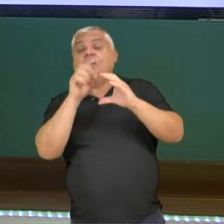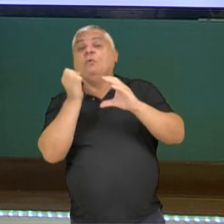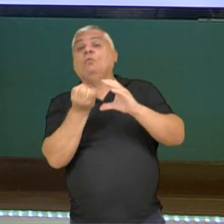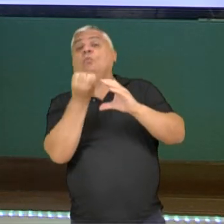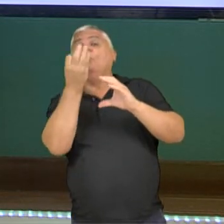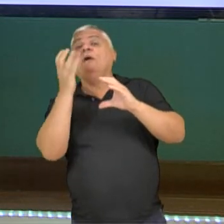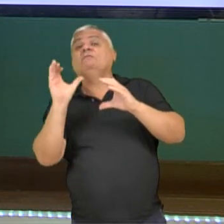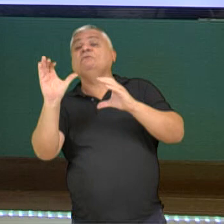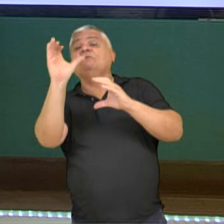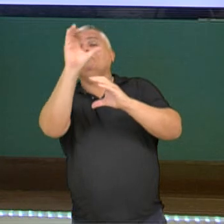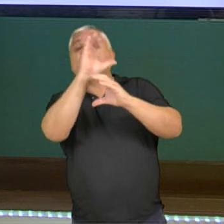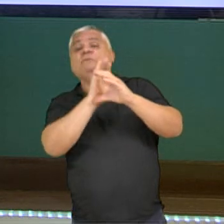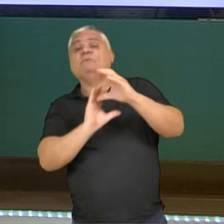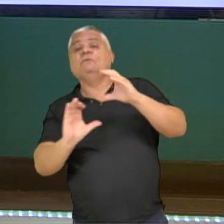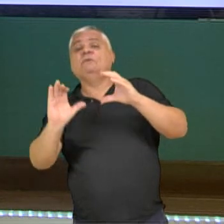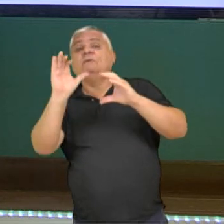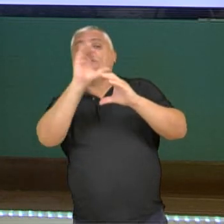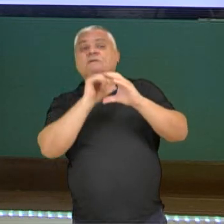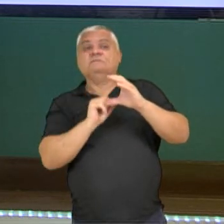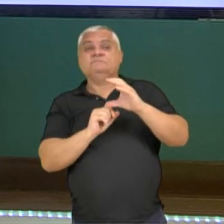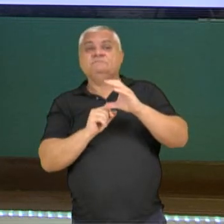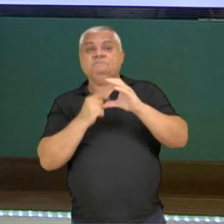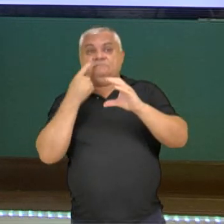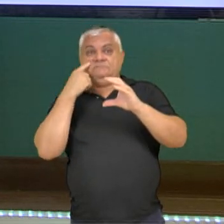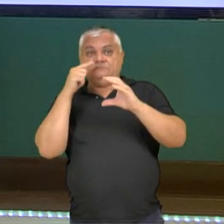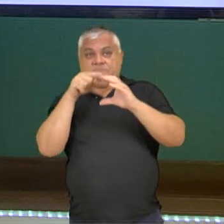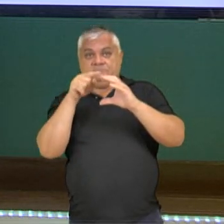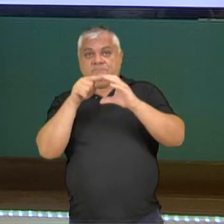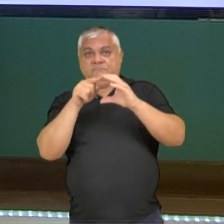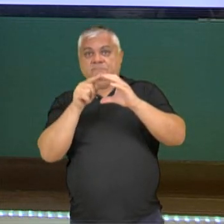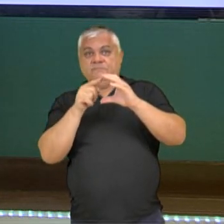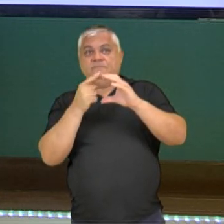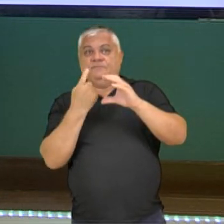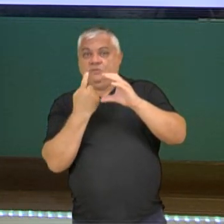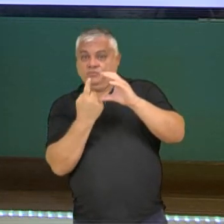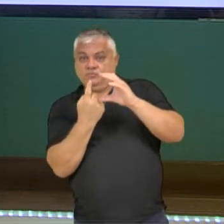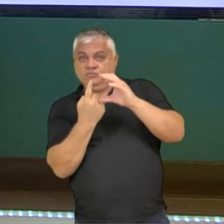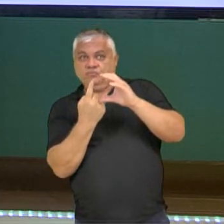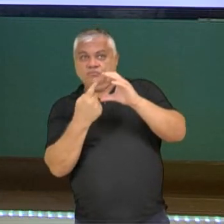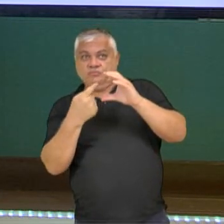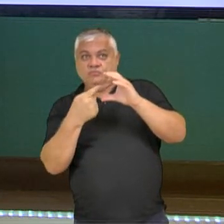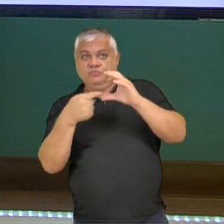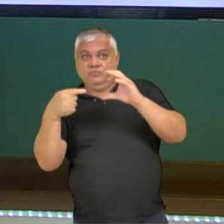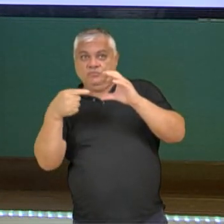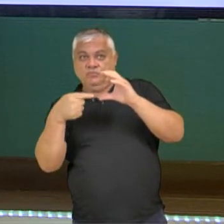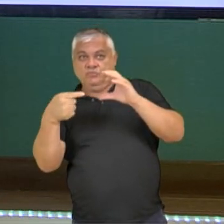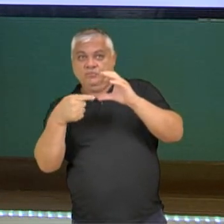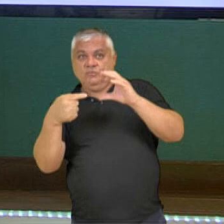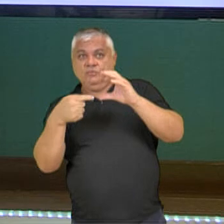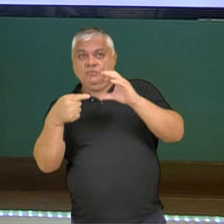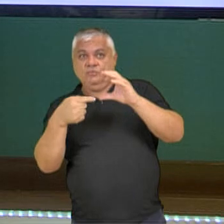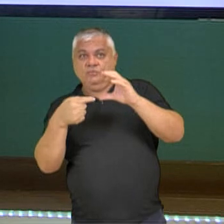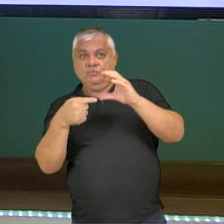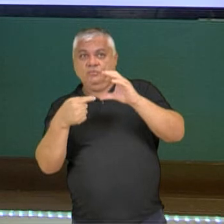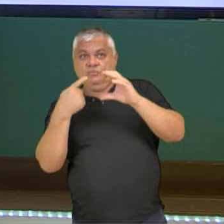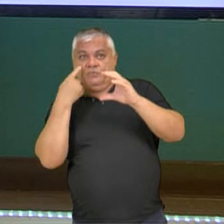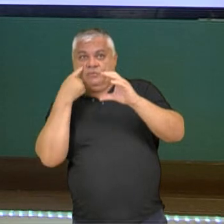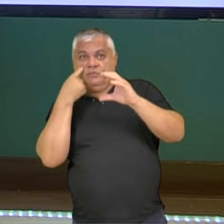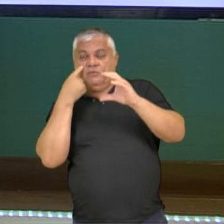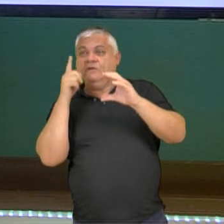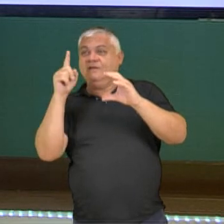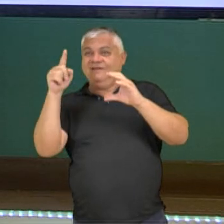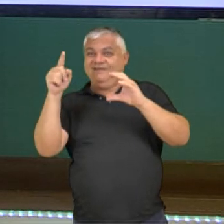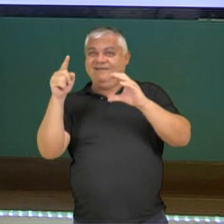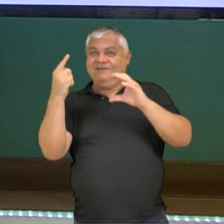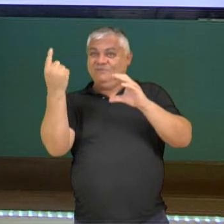outros carbonos ele está ligado. Aqui, ó, ele está ligado a 1, 2, então ele é secundário. Observe aqui,